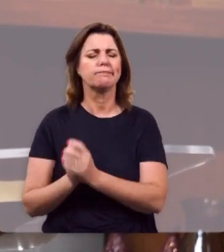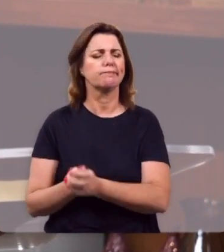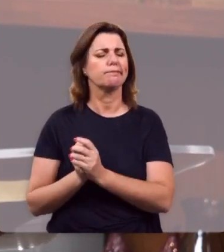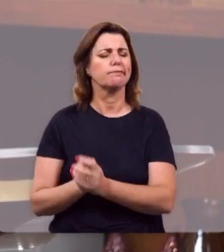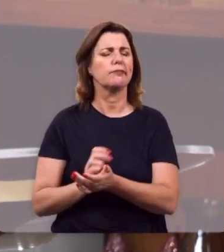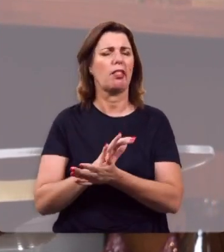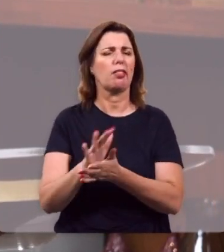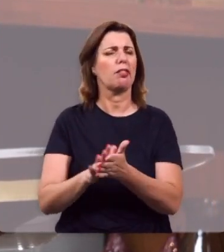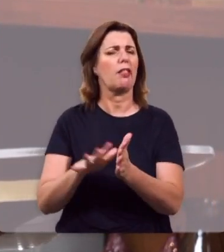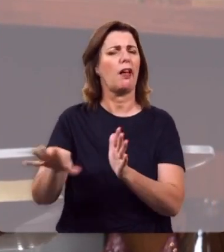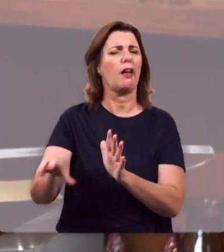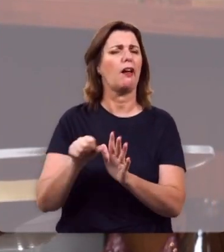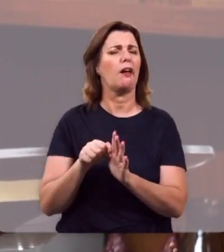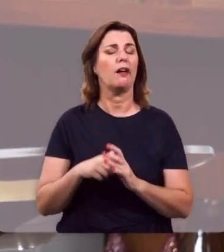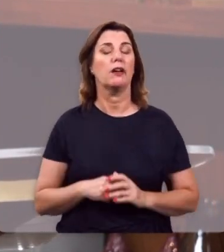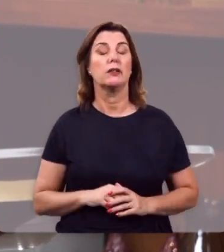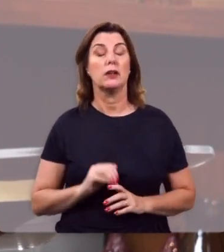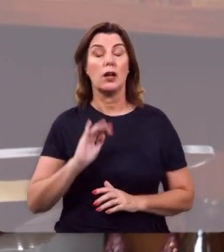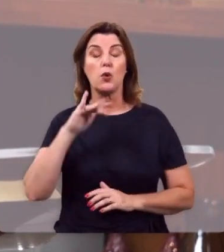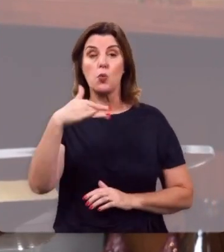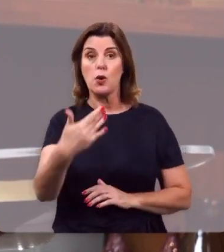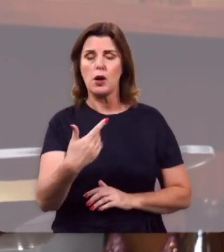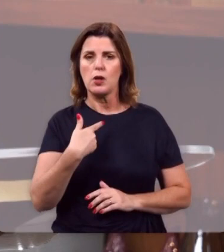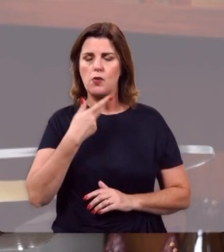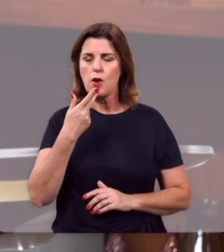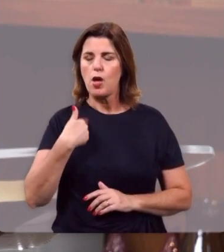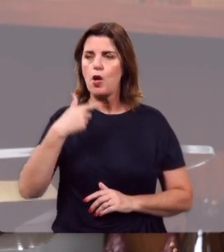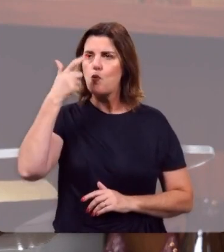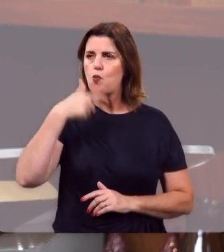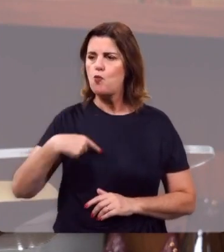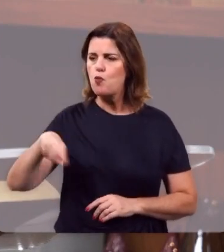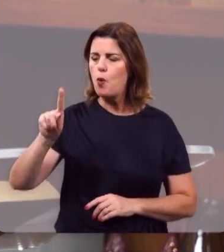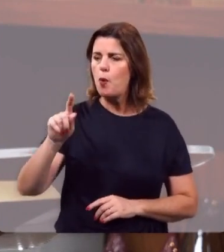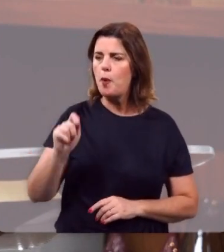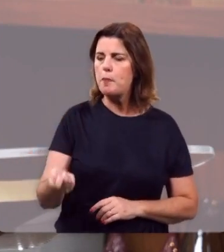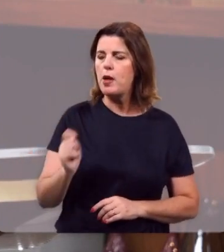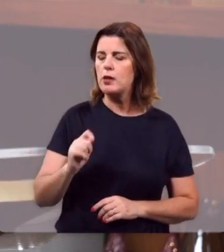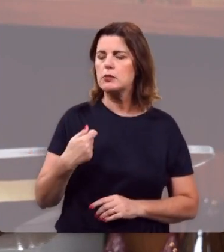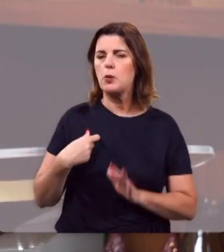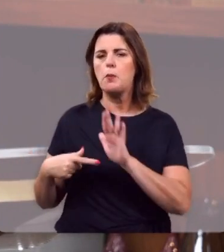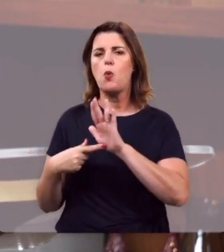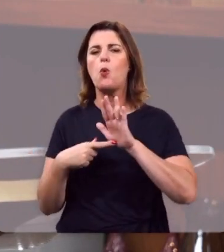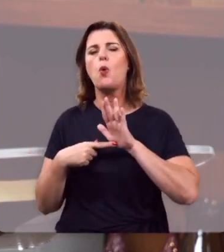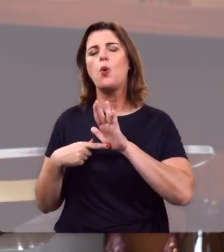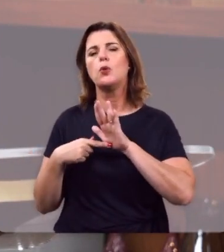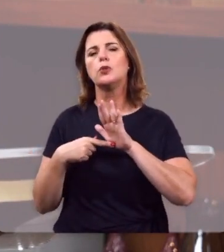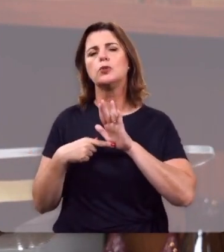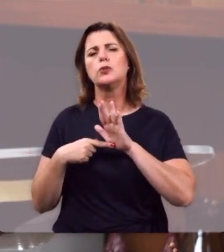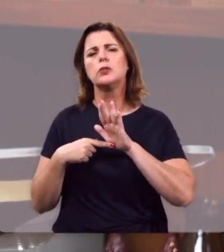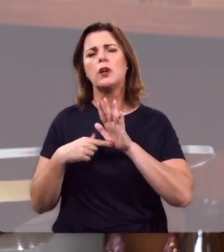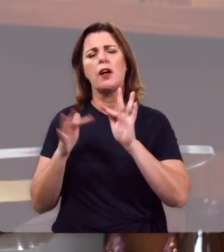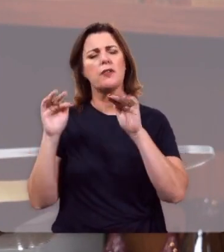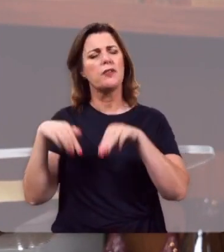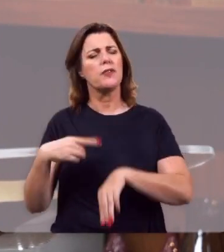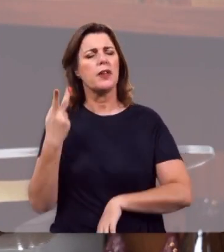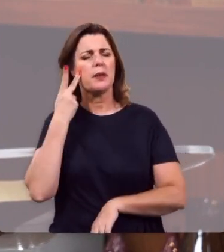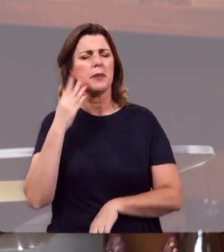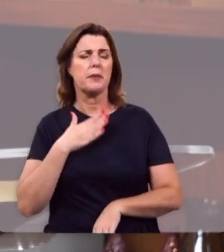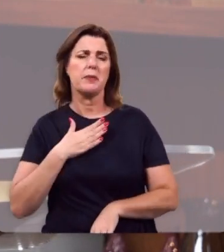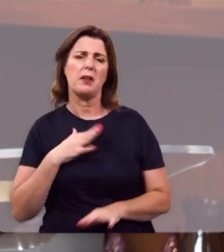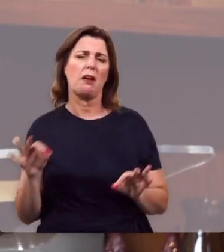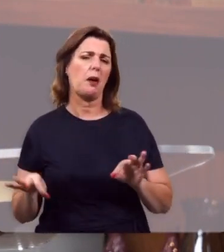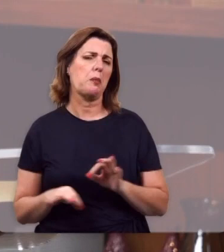nada. Porque quando ele disse eu vou pescar, ele estava dando um sinal. Fim de linha para mim,